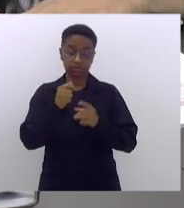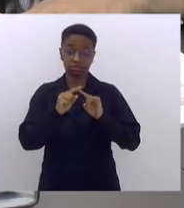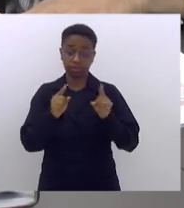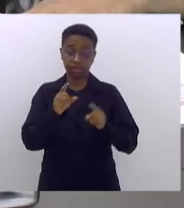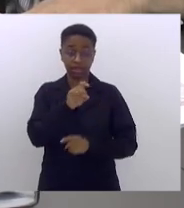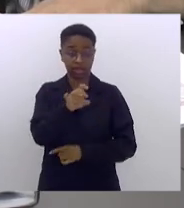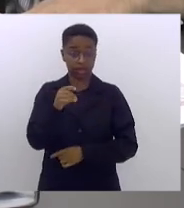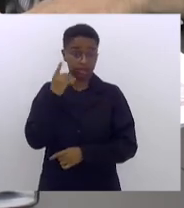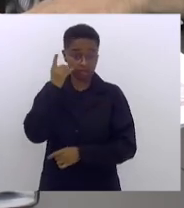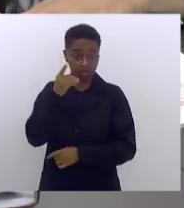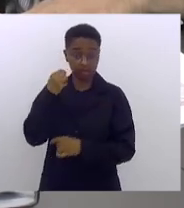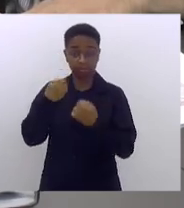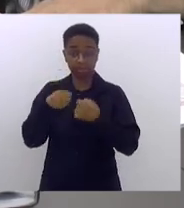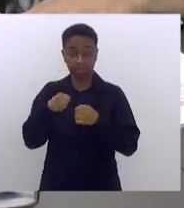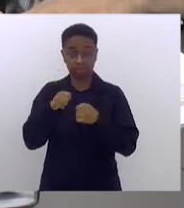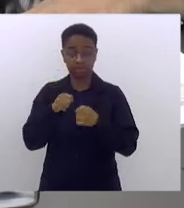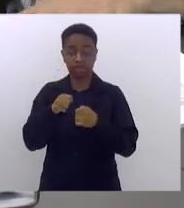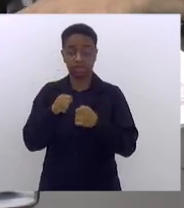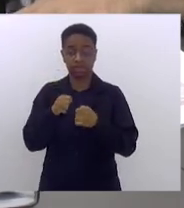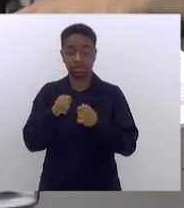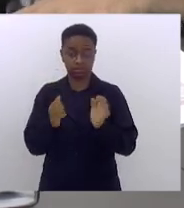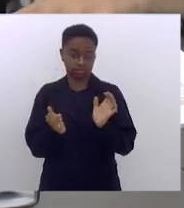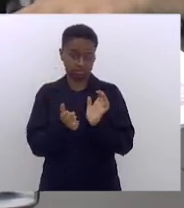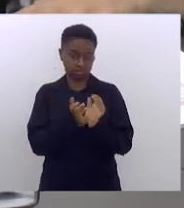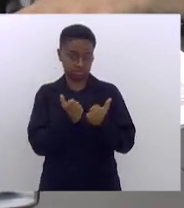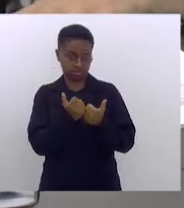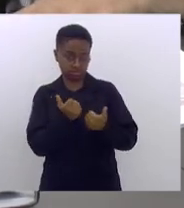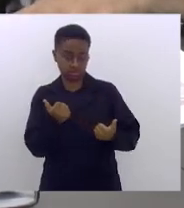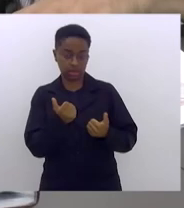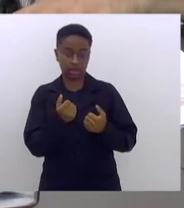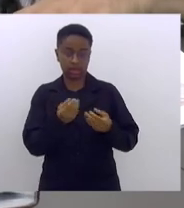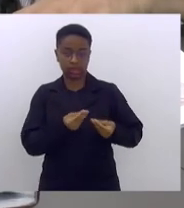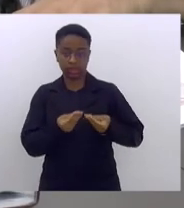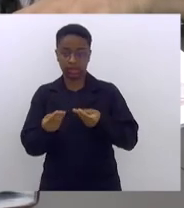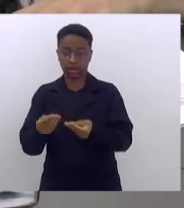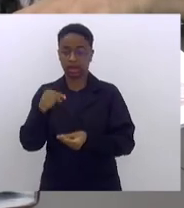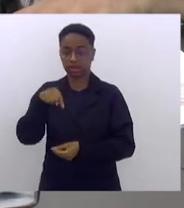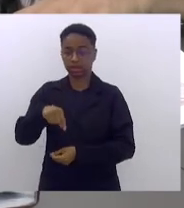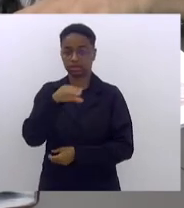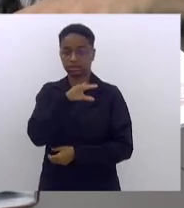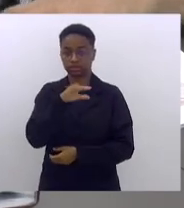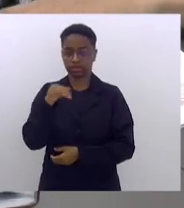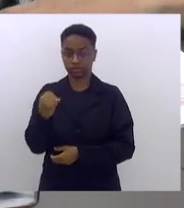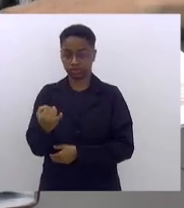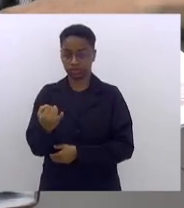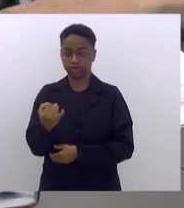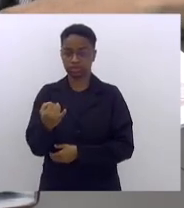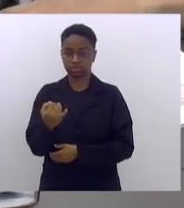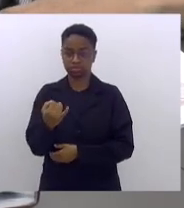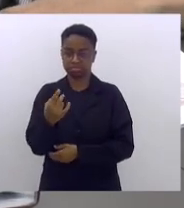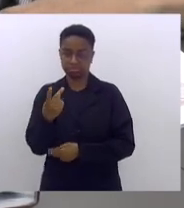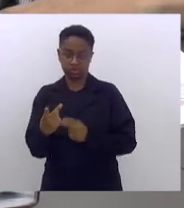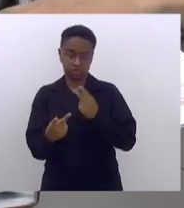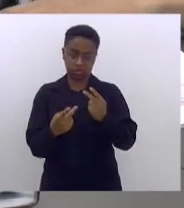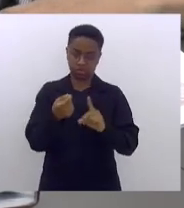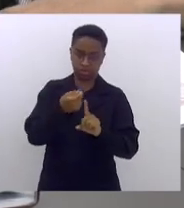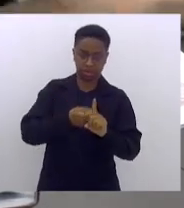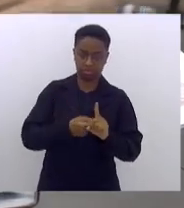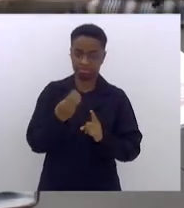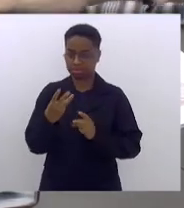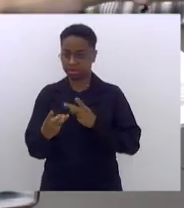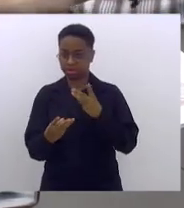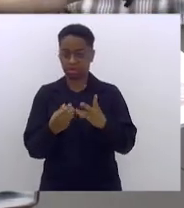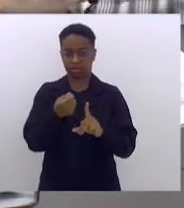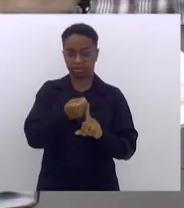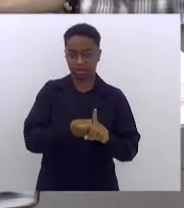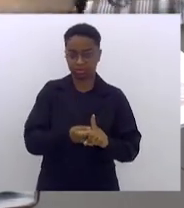deputados apresentassem à assessoria da CCJ a cada 2-3 meses, um ou dois